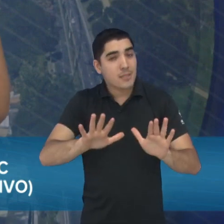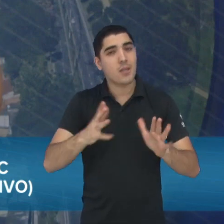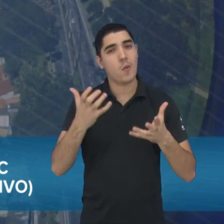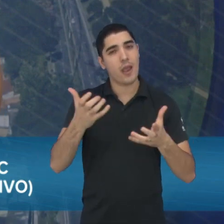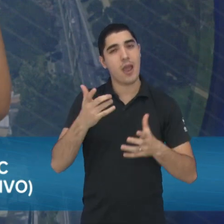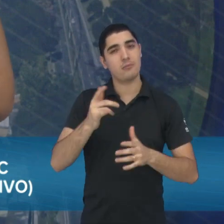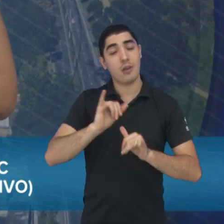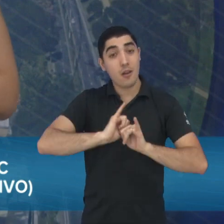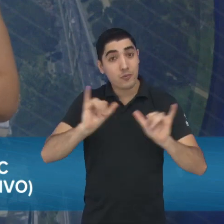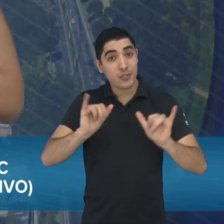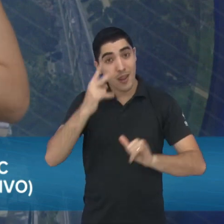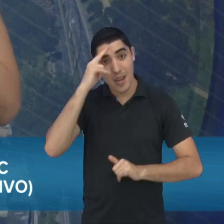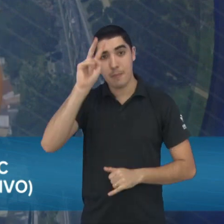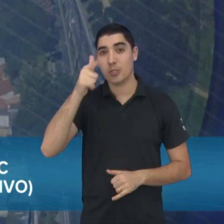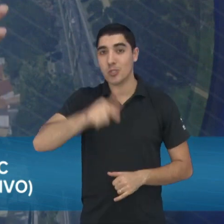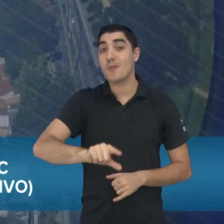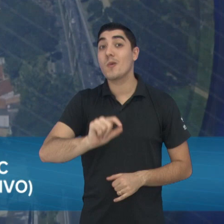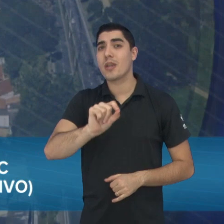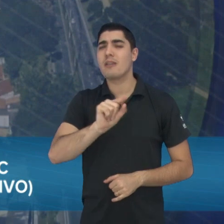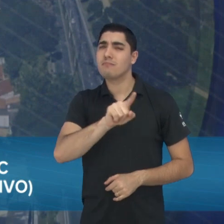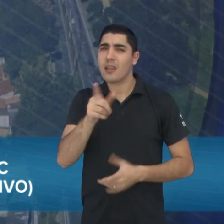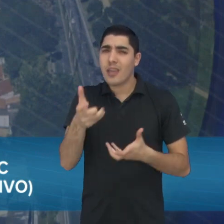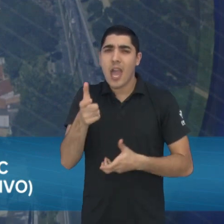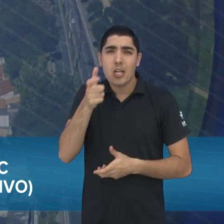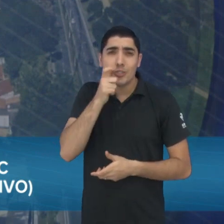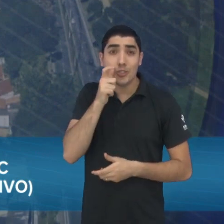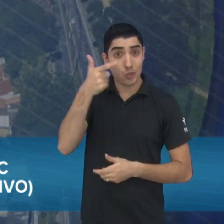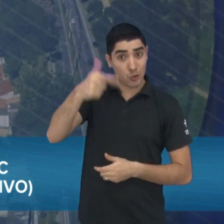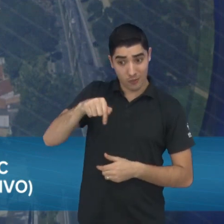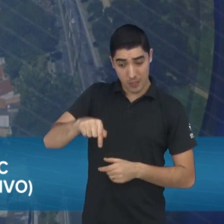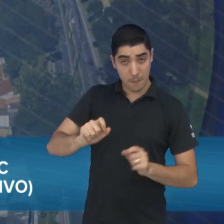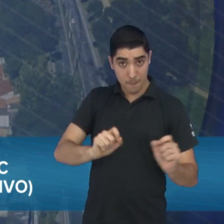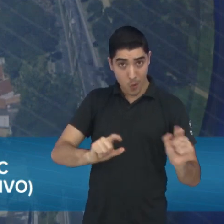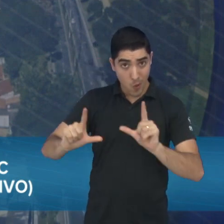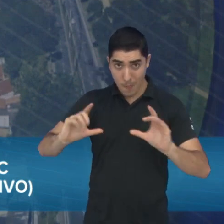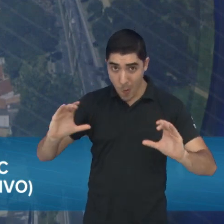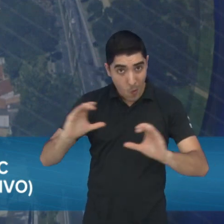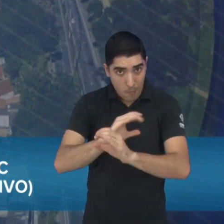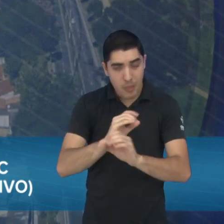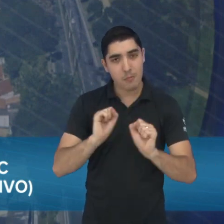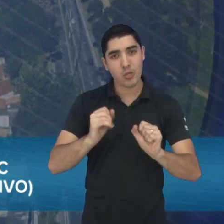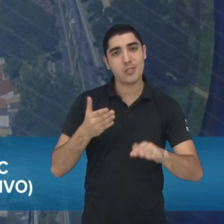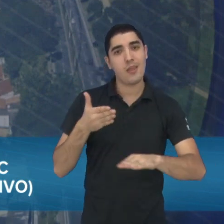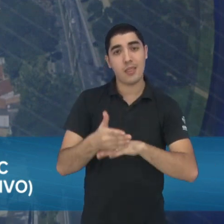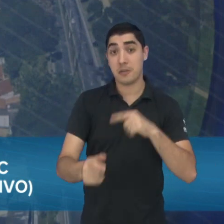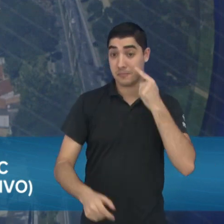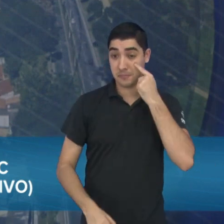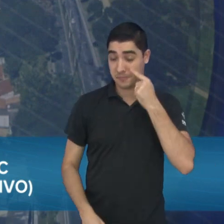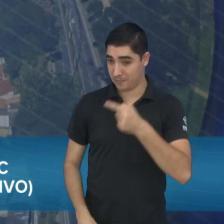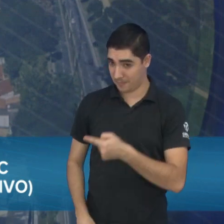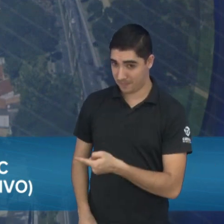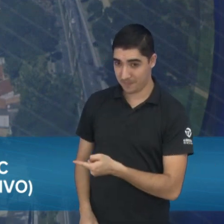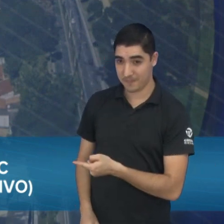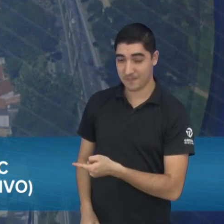reforçar que para vocês, que vocês possam rever este programa na íntegra, é só acessar o nosso canal no YouTube,